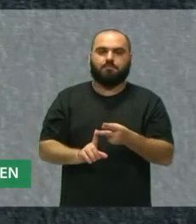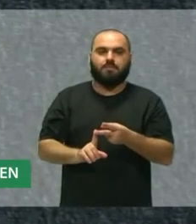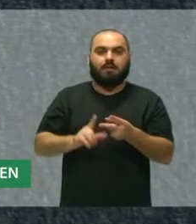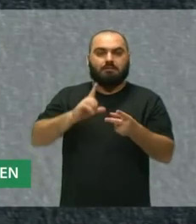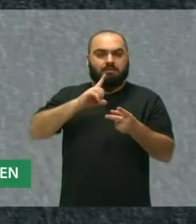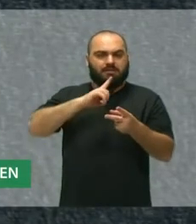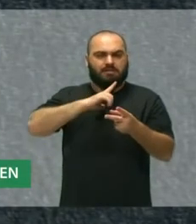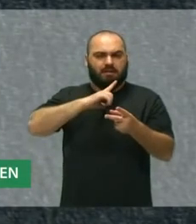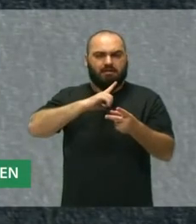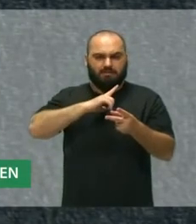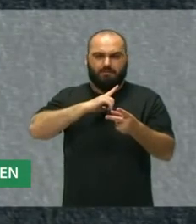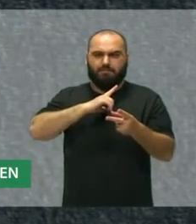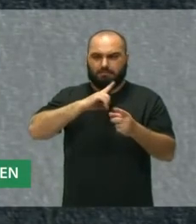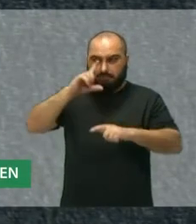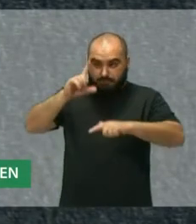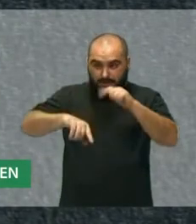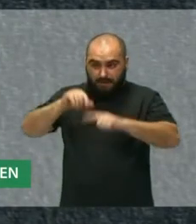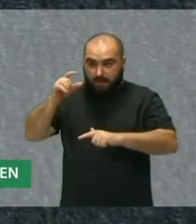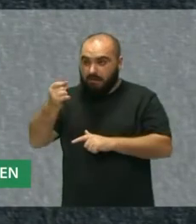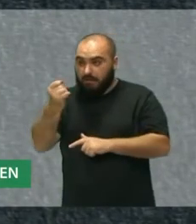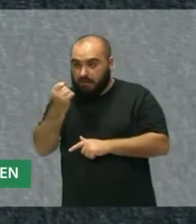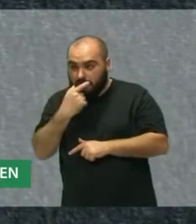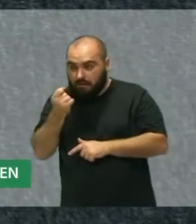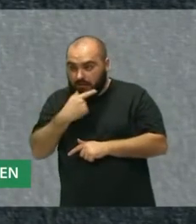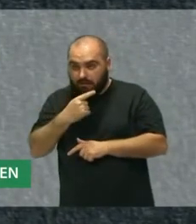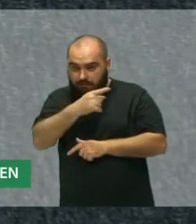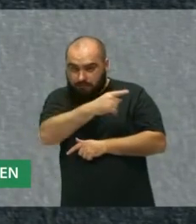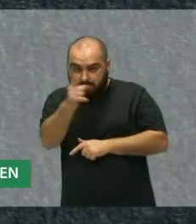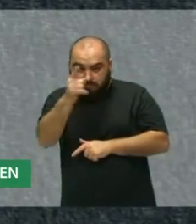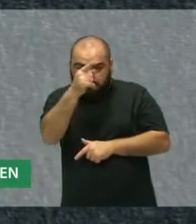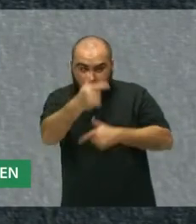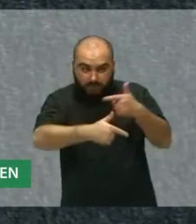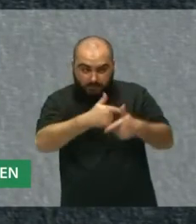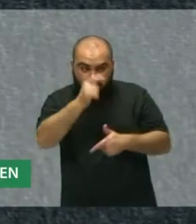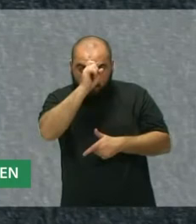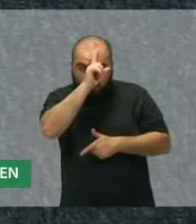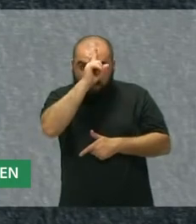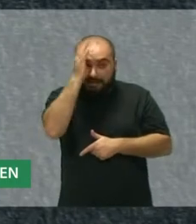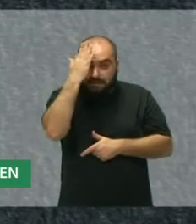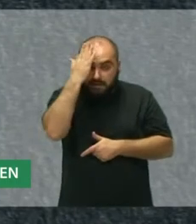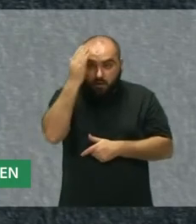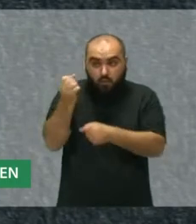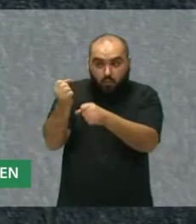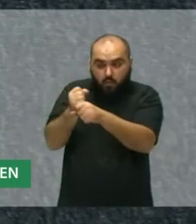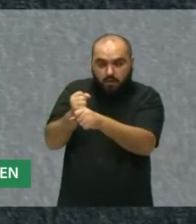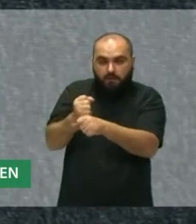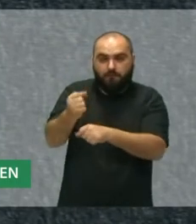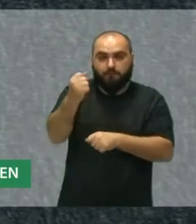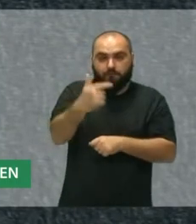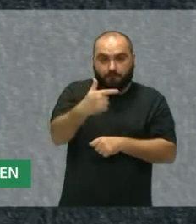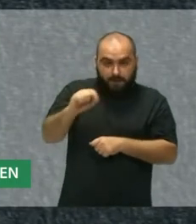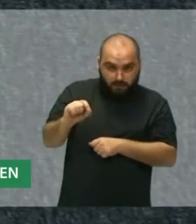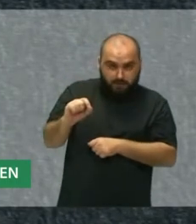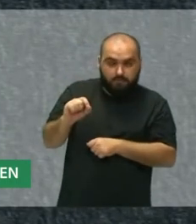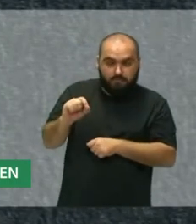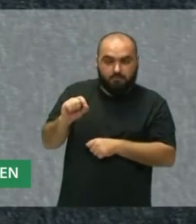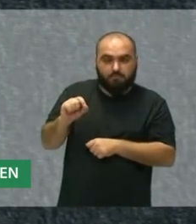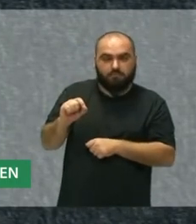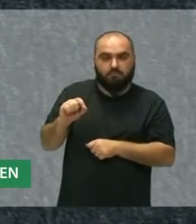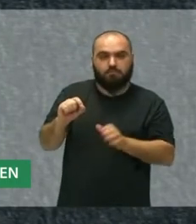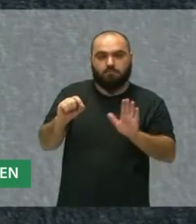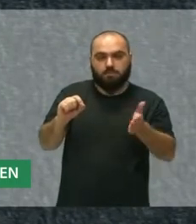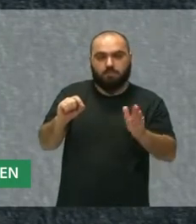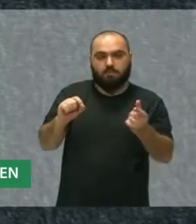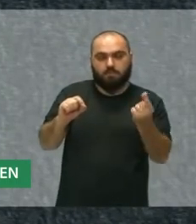aumento expressivo de material e medicamento, quem trabalha em hospital sabe disso. No ano de 2020, a nossa conta